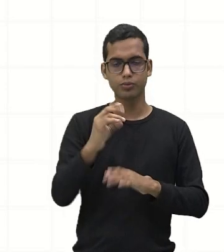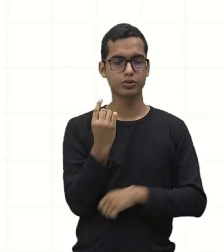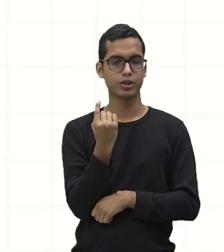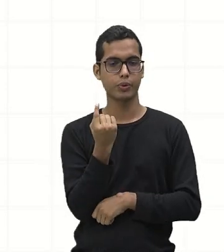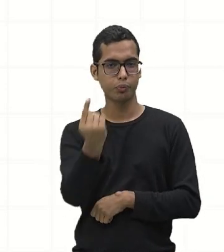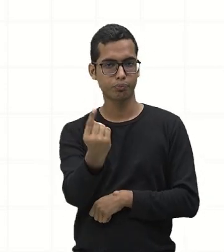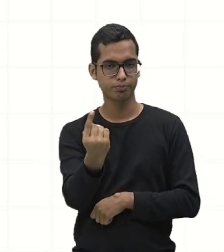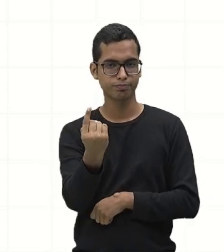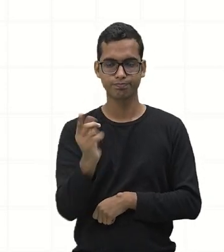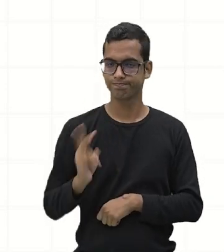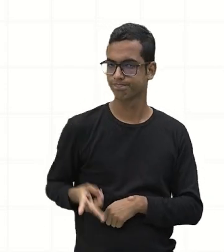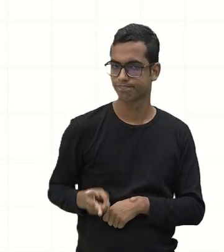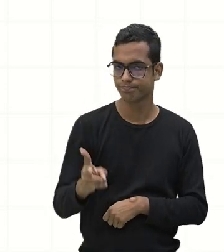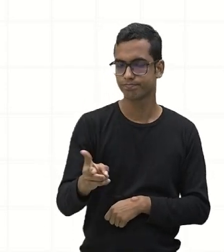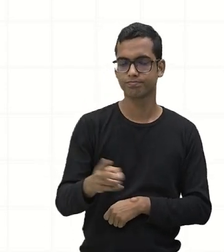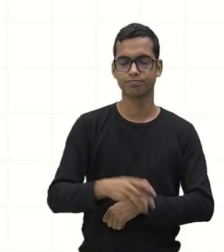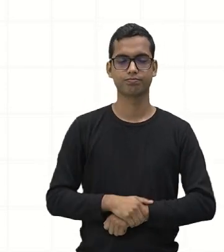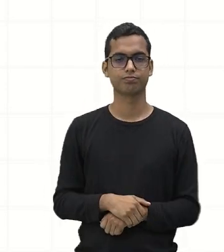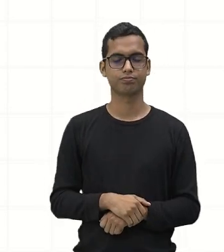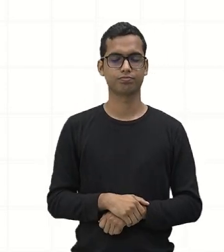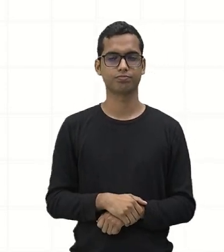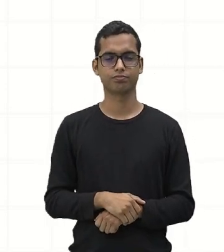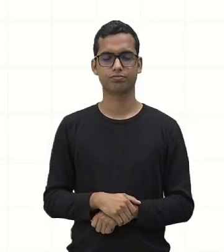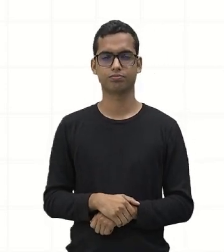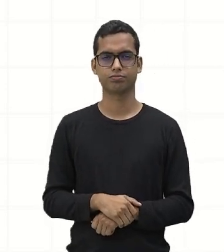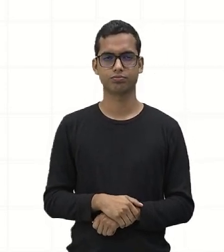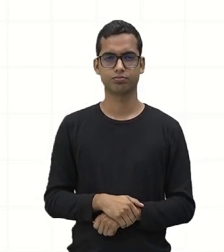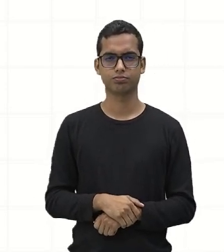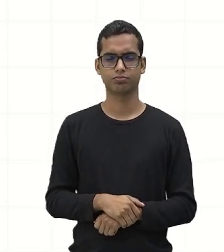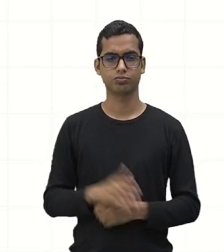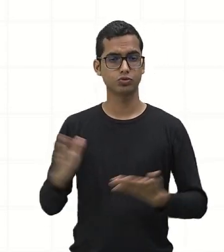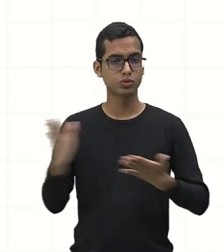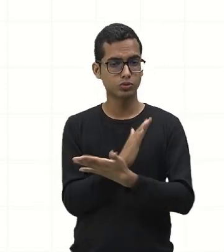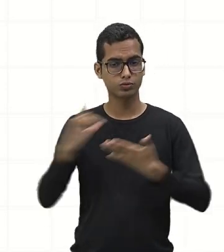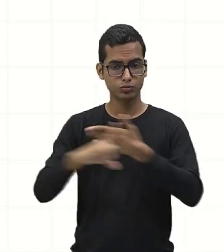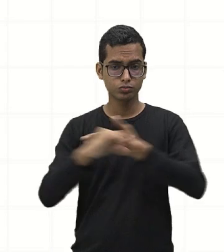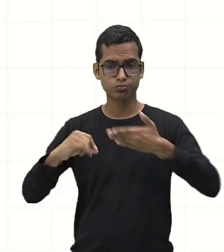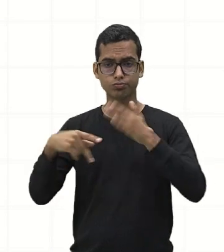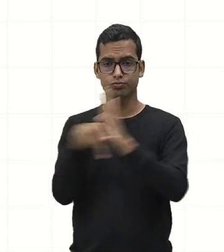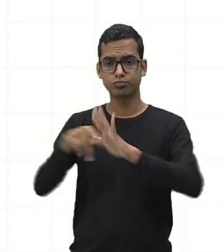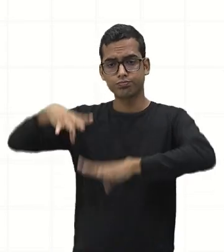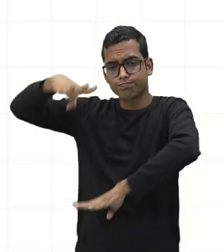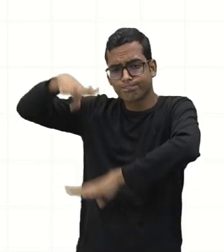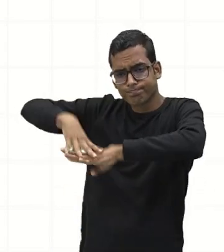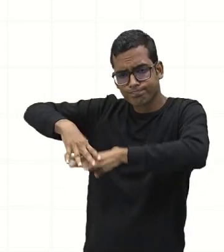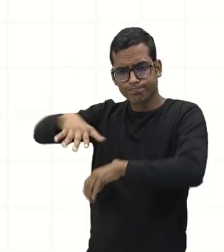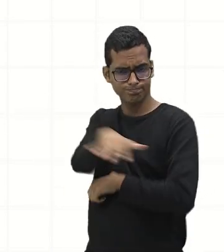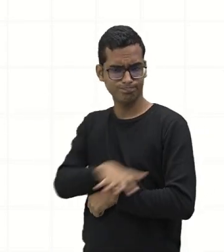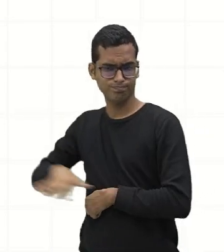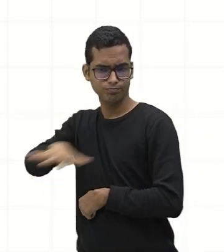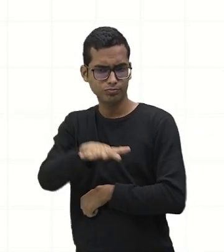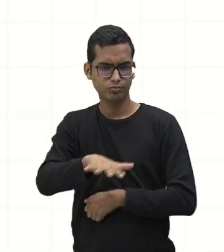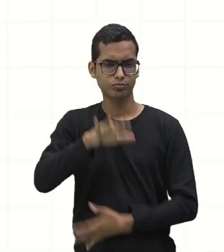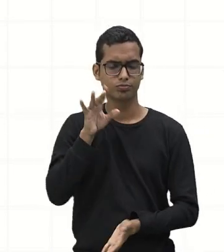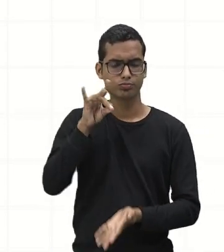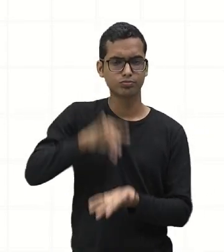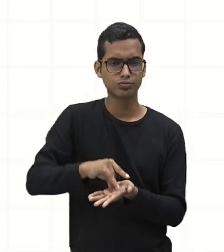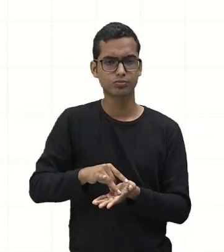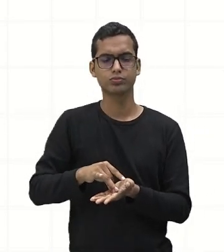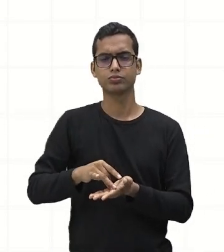Em muitos casos, né, muitos autores matemáticos, para